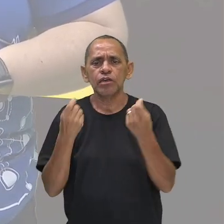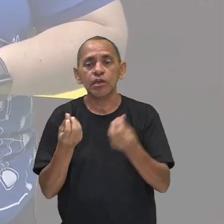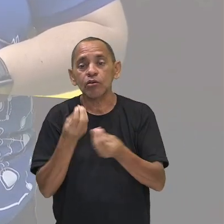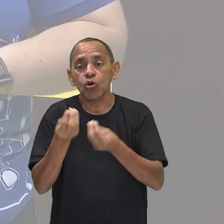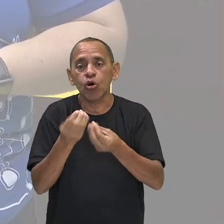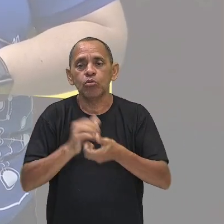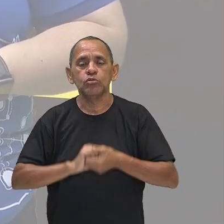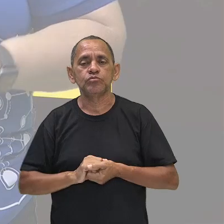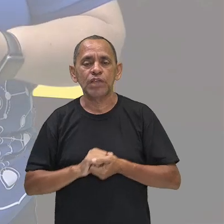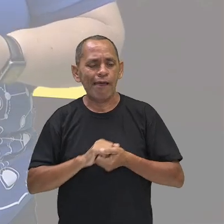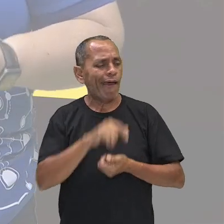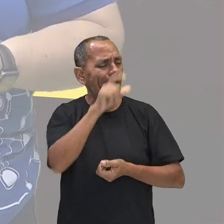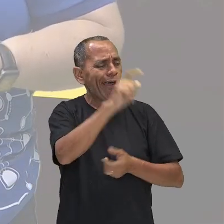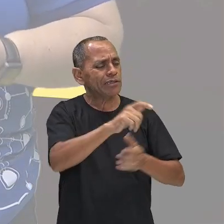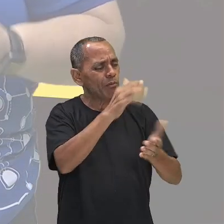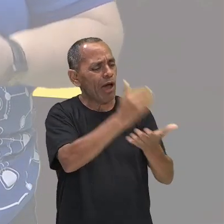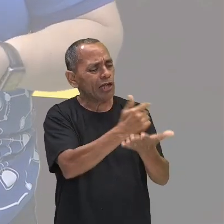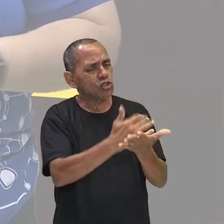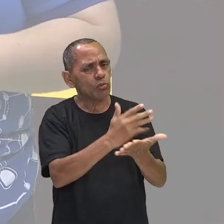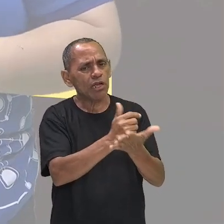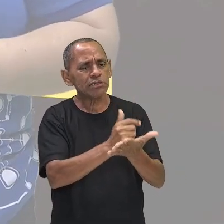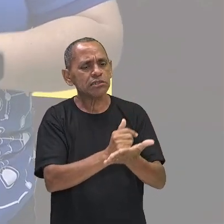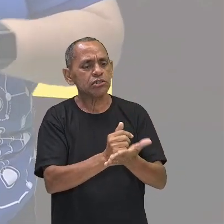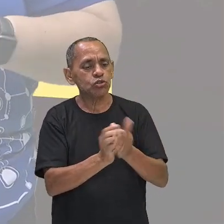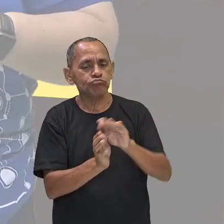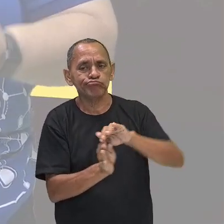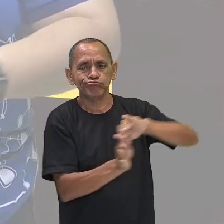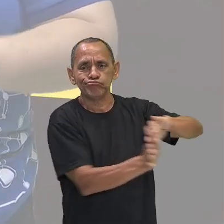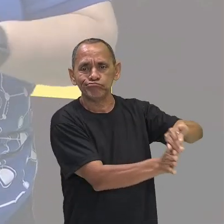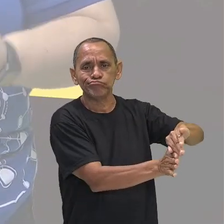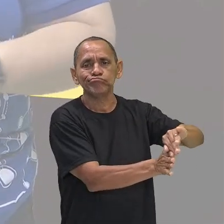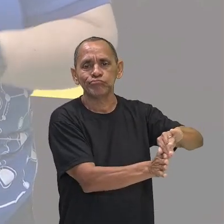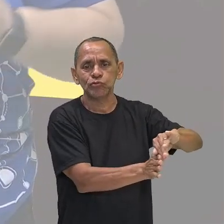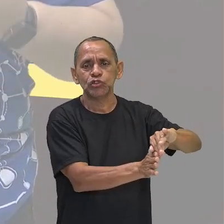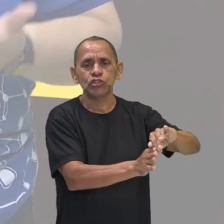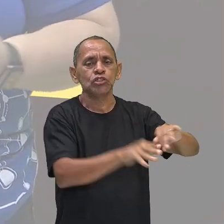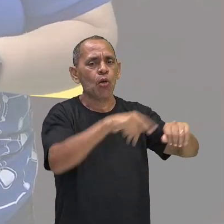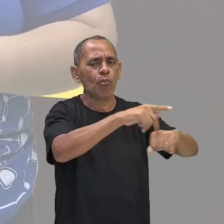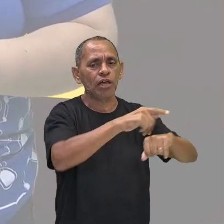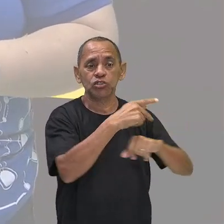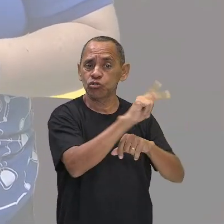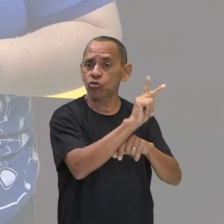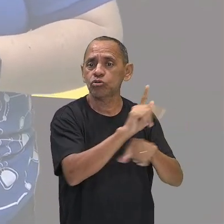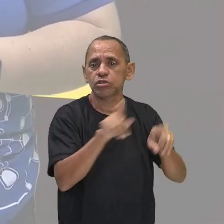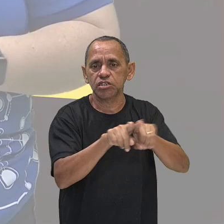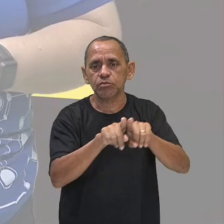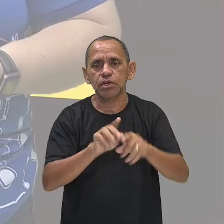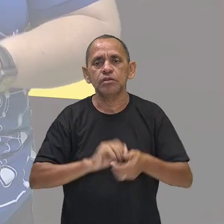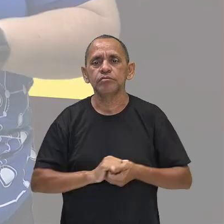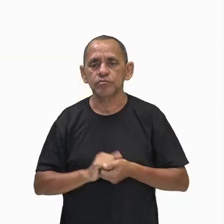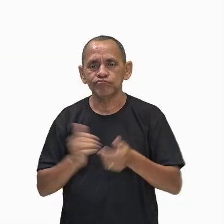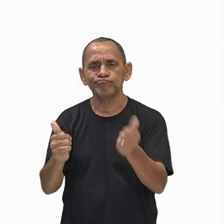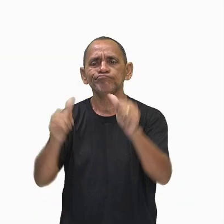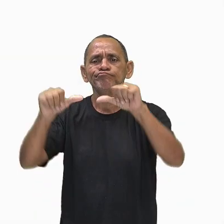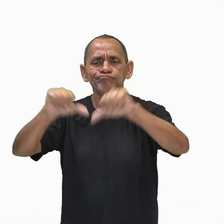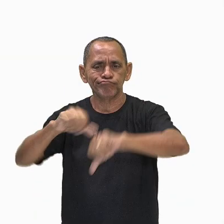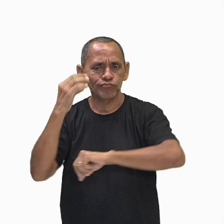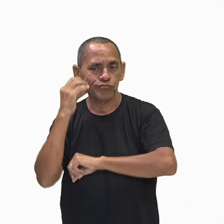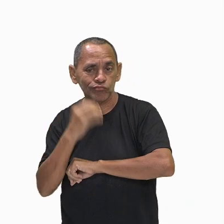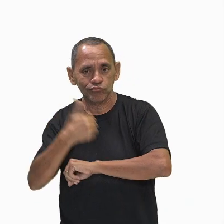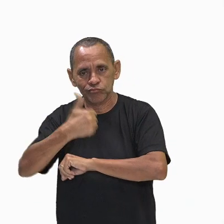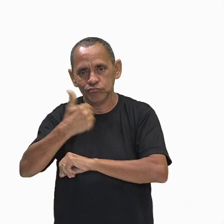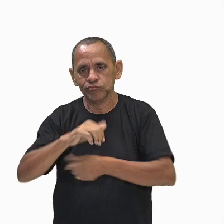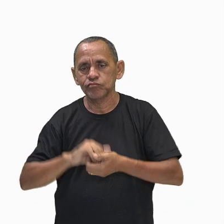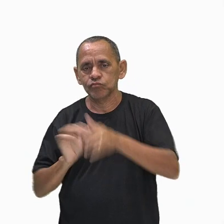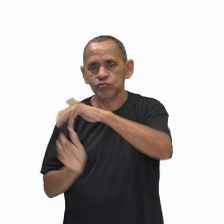nem para o Brasil, nem para a Argentina. Ele se tornou o quê? Um país independente. Por isso a impopularidade aumenta, então, do Pedro I. Vamos, então, aí falar